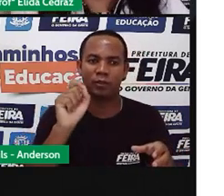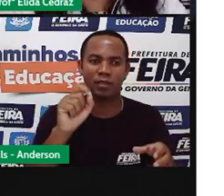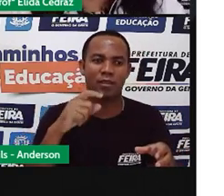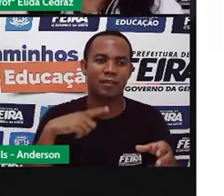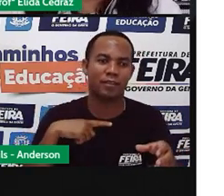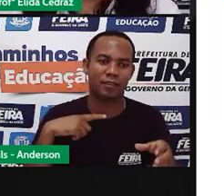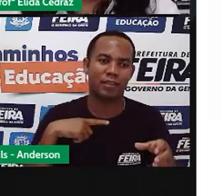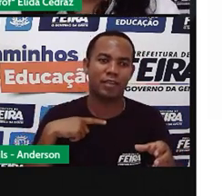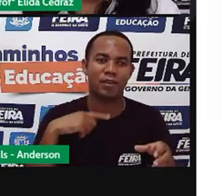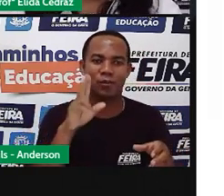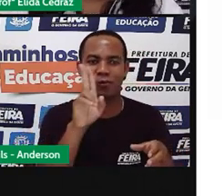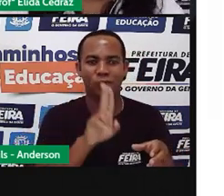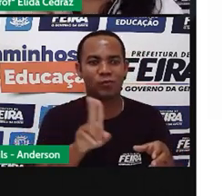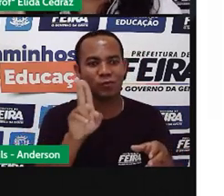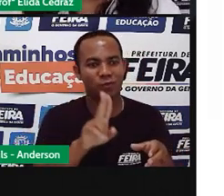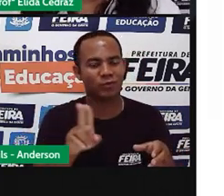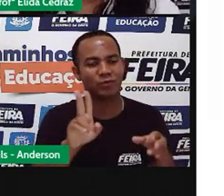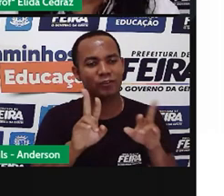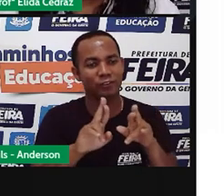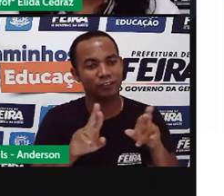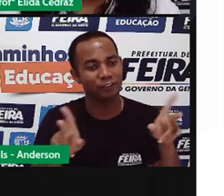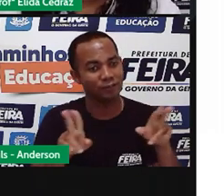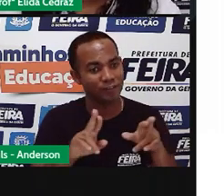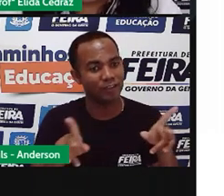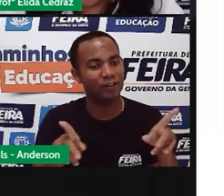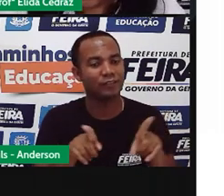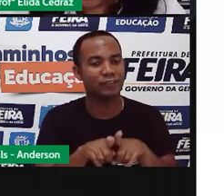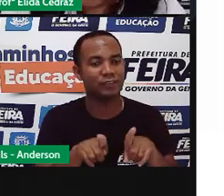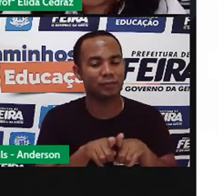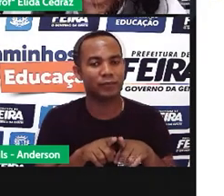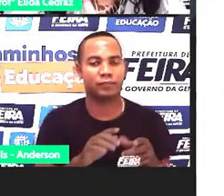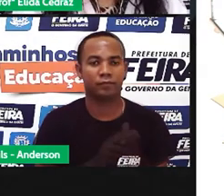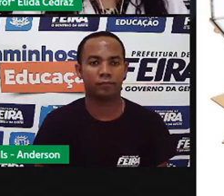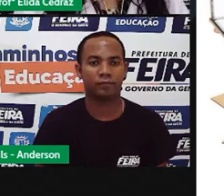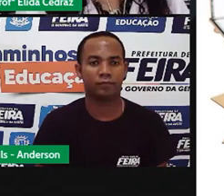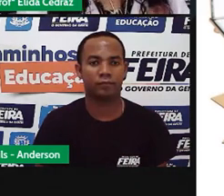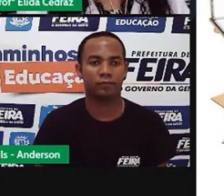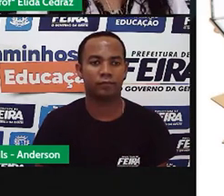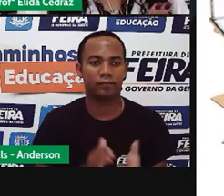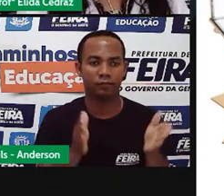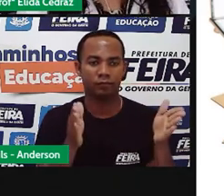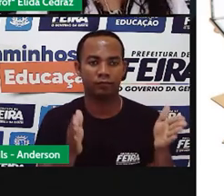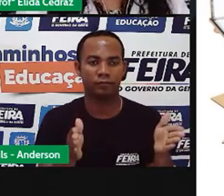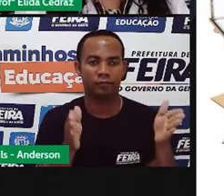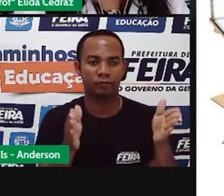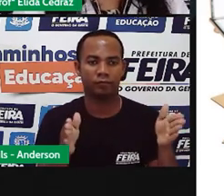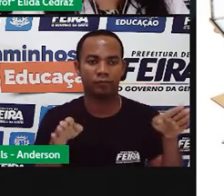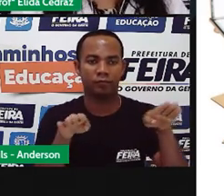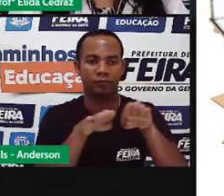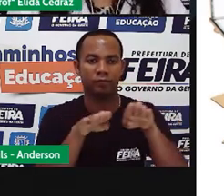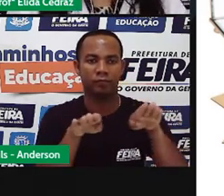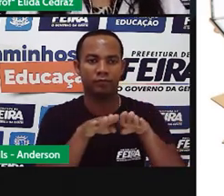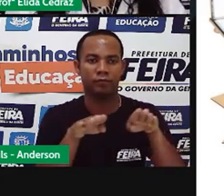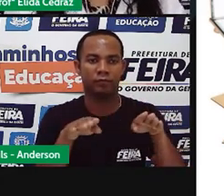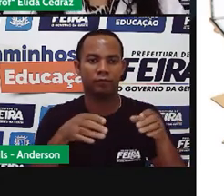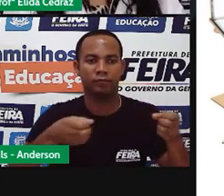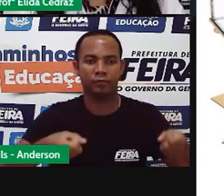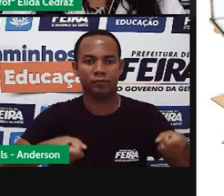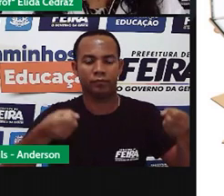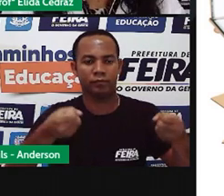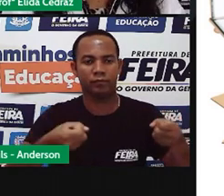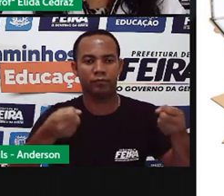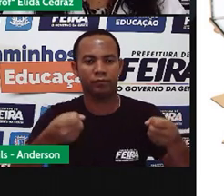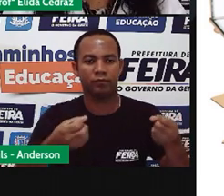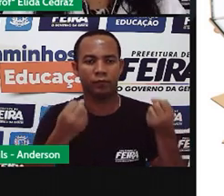vão ter uma finalidade e um uso diferente. A caixa de madeira. A madeira, ela